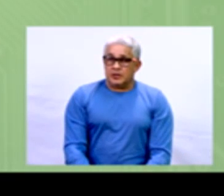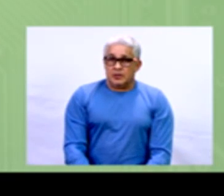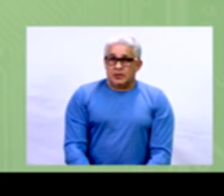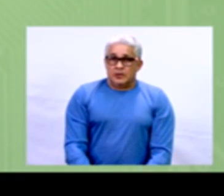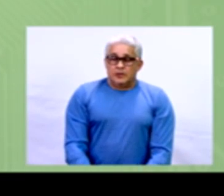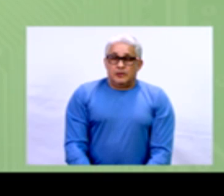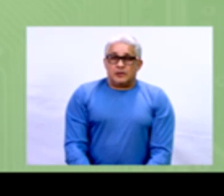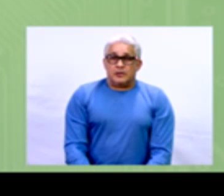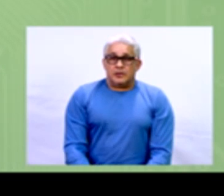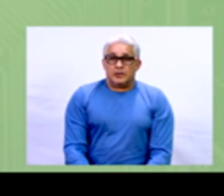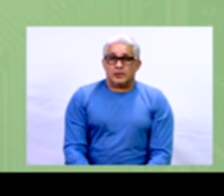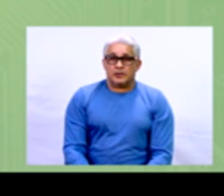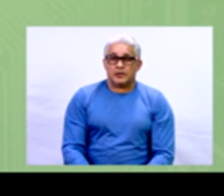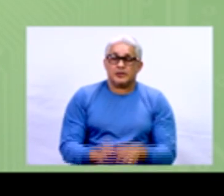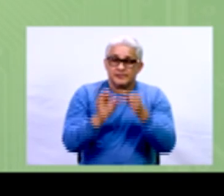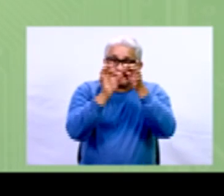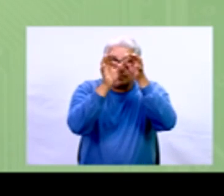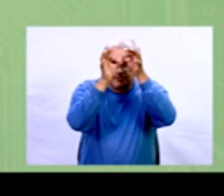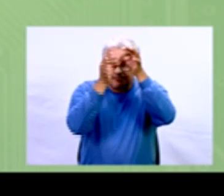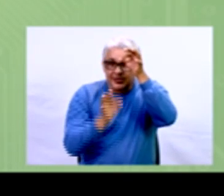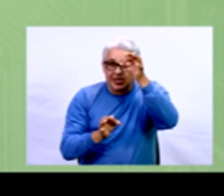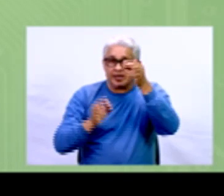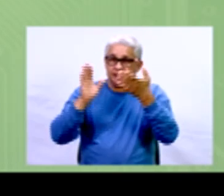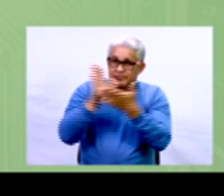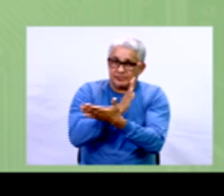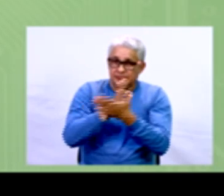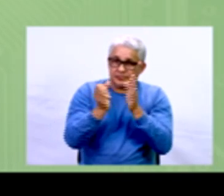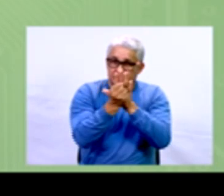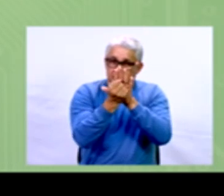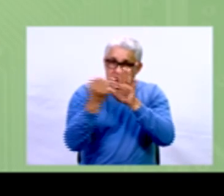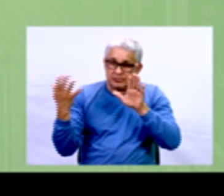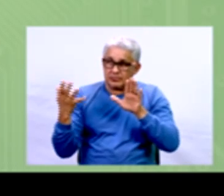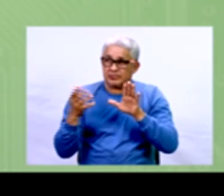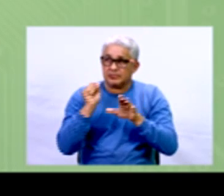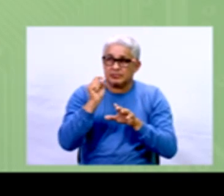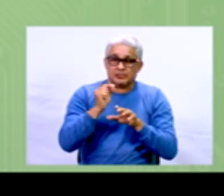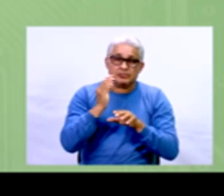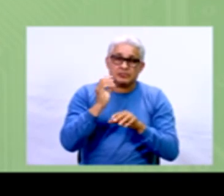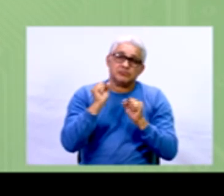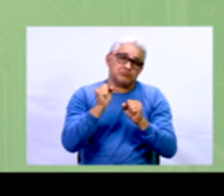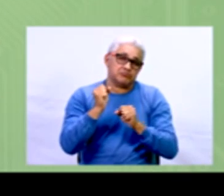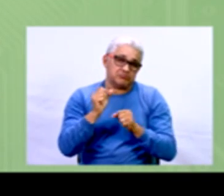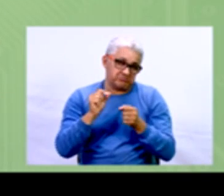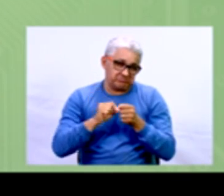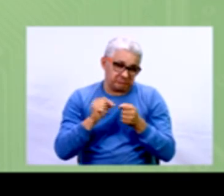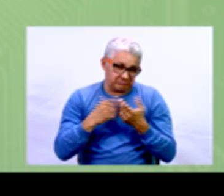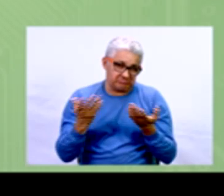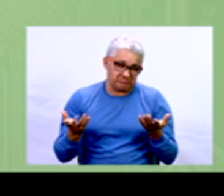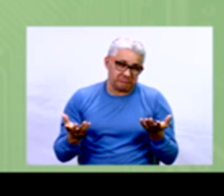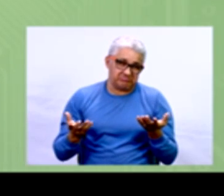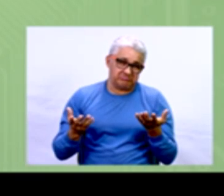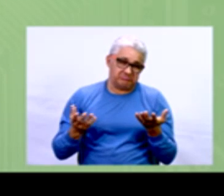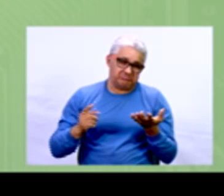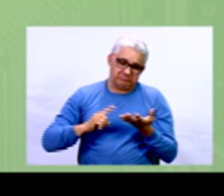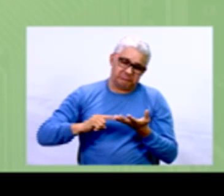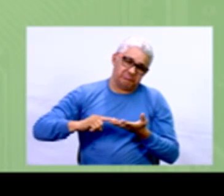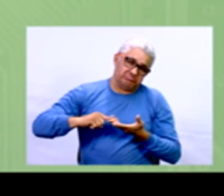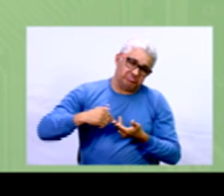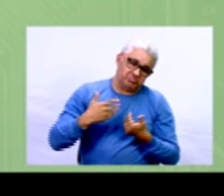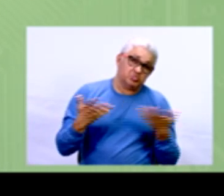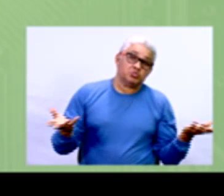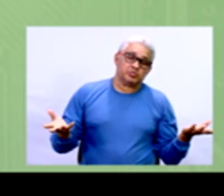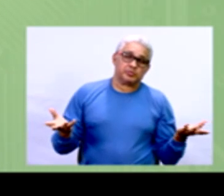Mas aí nós vamos detalhar algumas aplicações. Então, nós vamos fazer aqui, ó. O que você pode fazer? Então, quais são